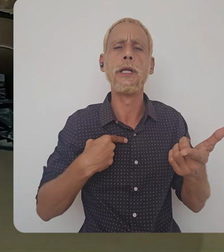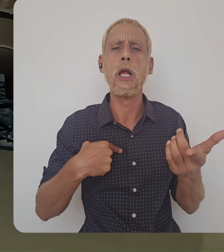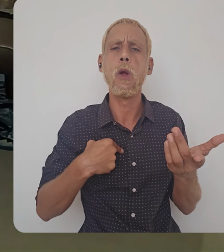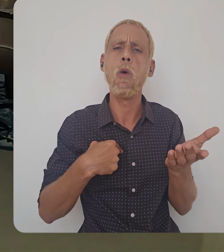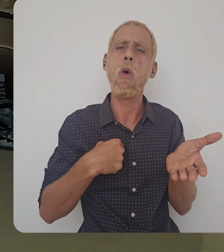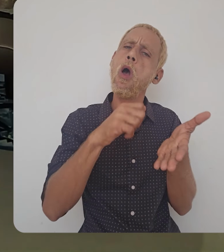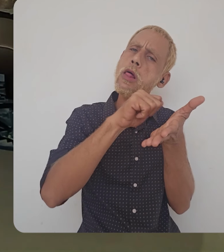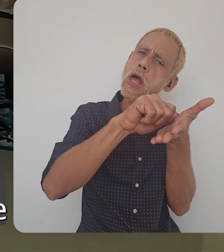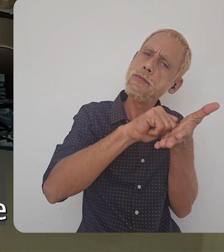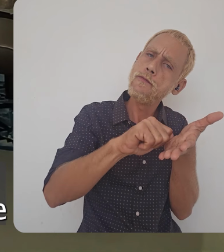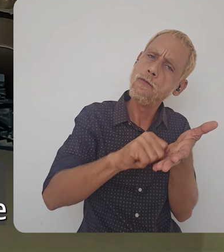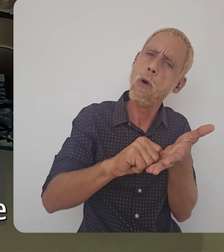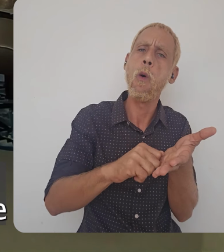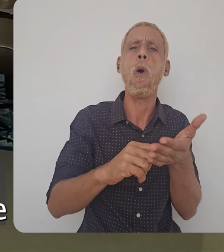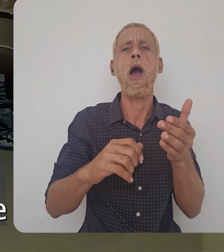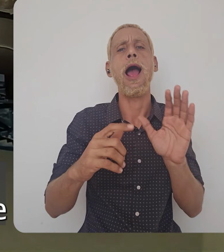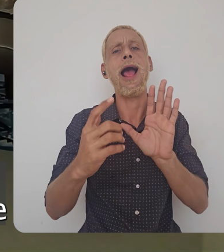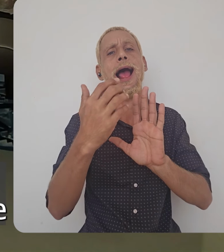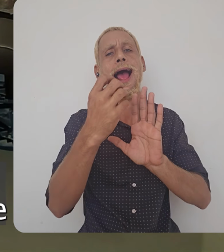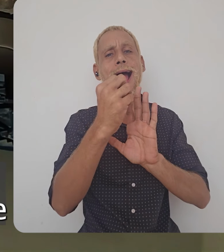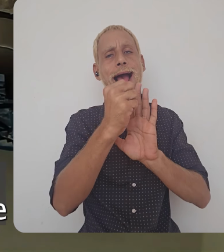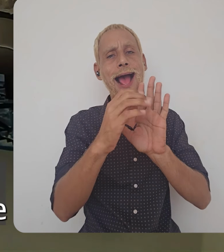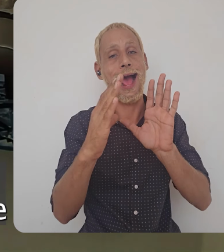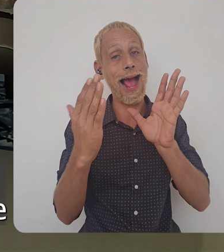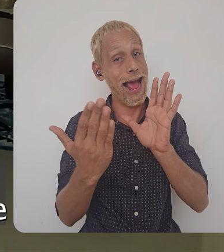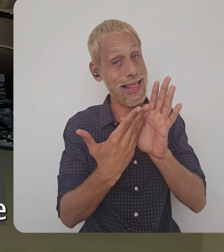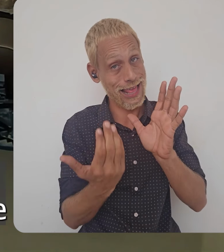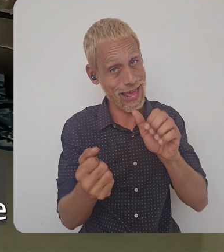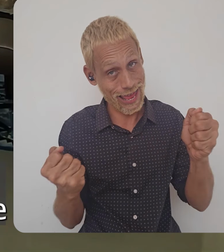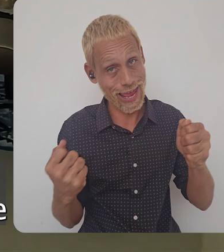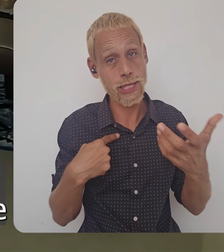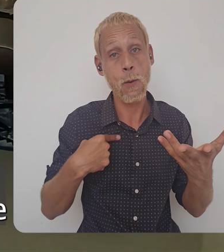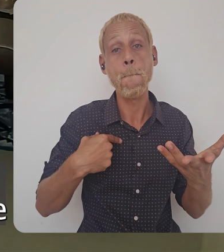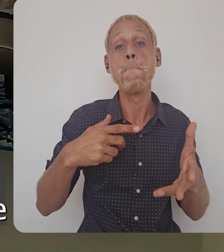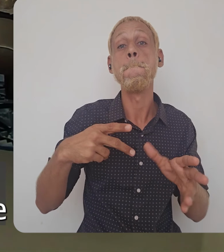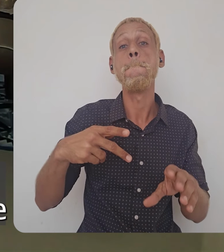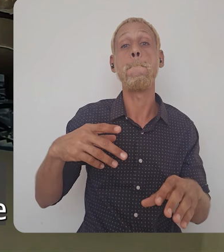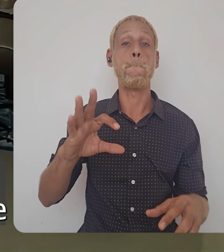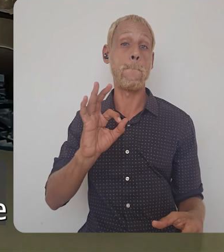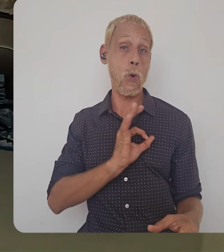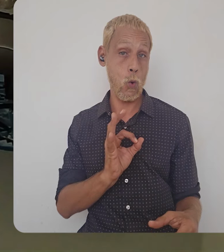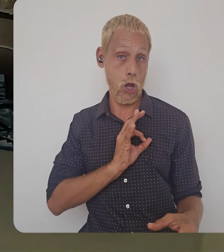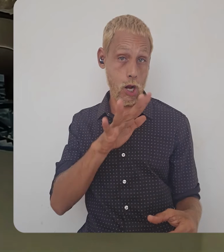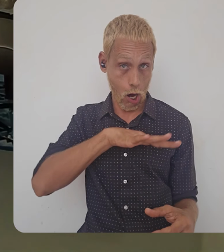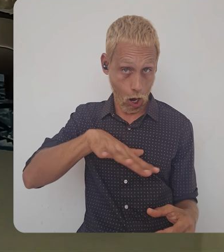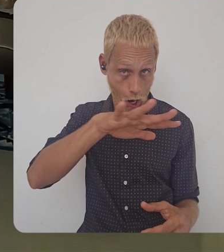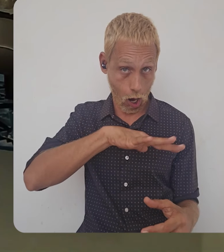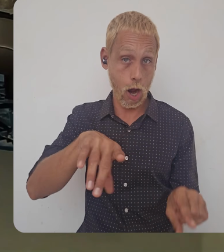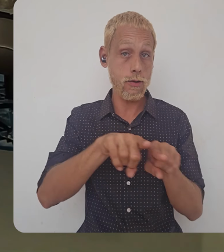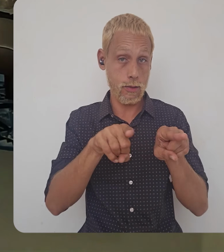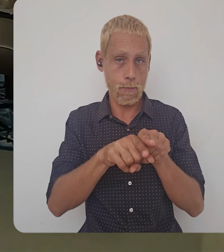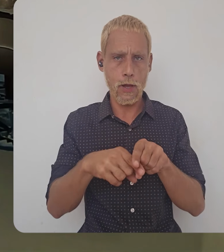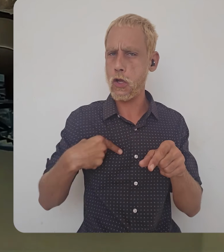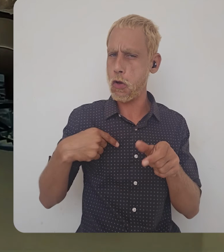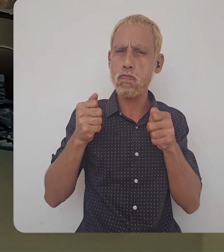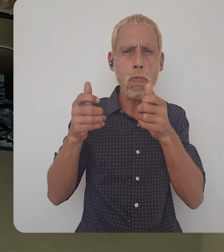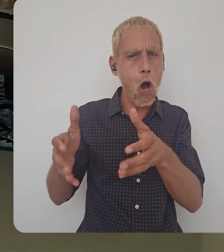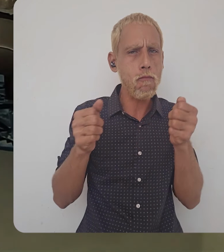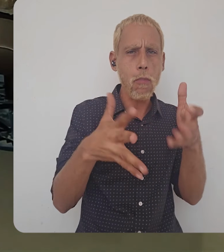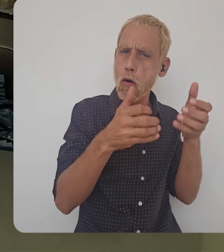tarefas. Eu, durante um certo período, fui editor de um caderno, fui pauteiro do jornal, eventualmente editor de página de polícia,